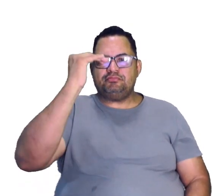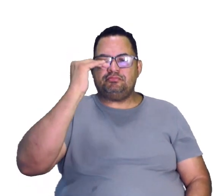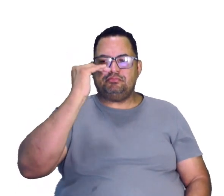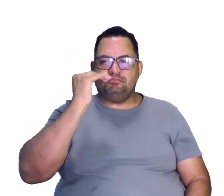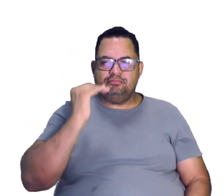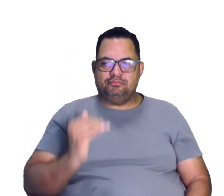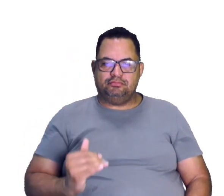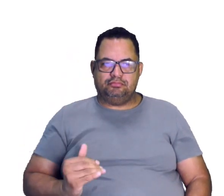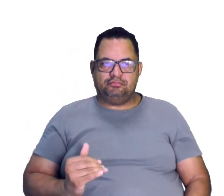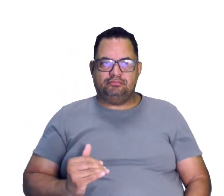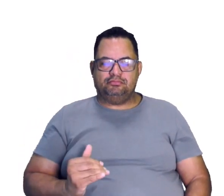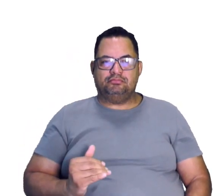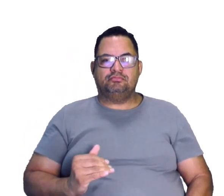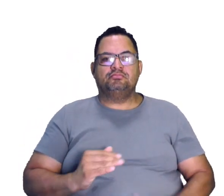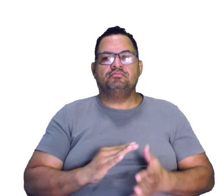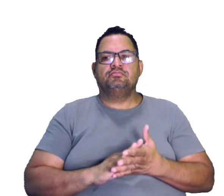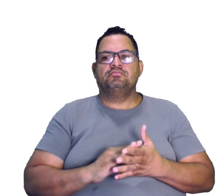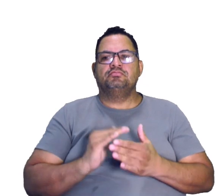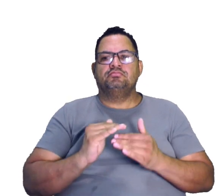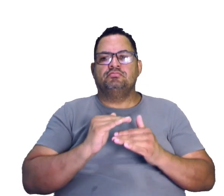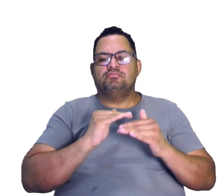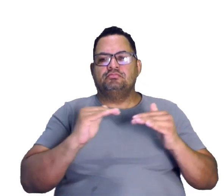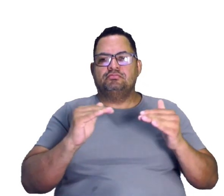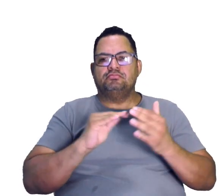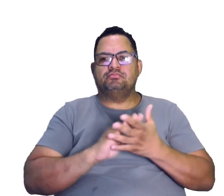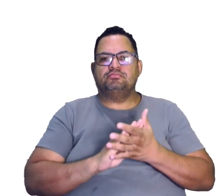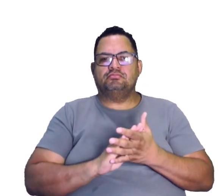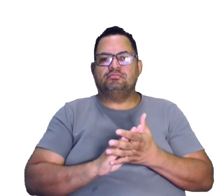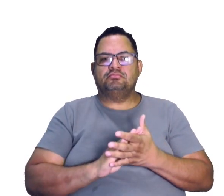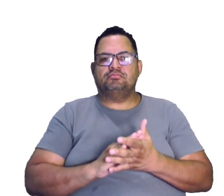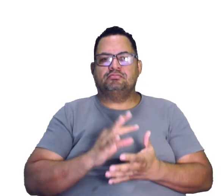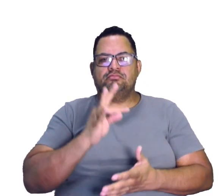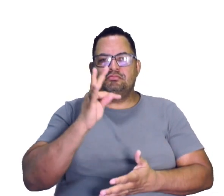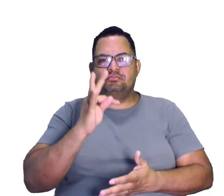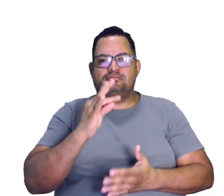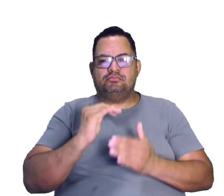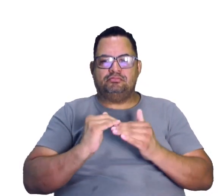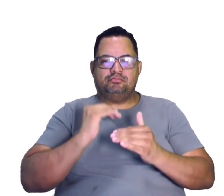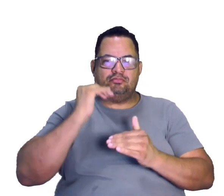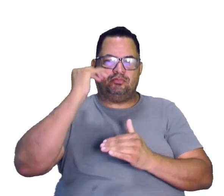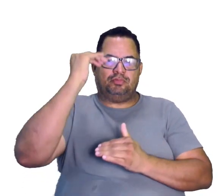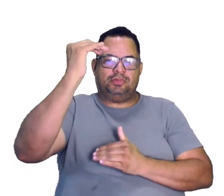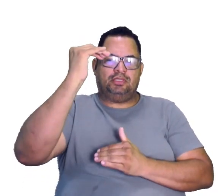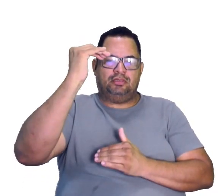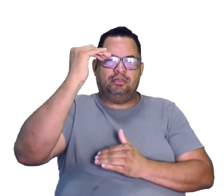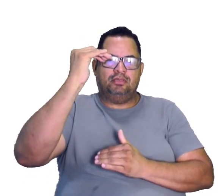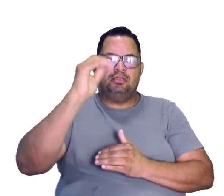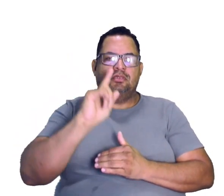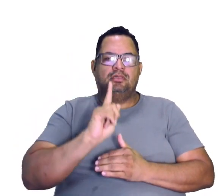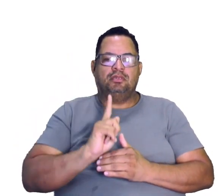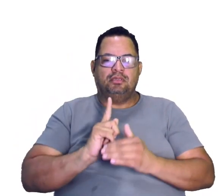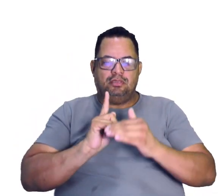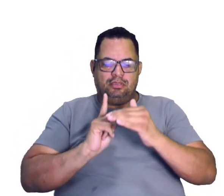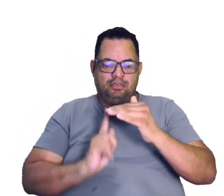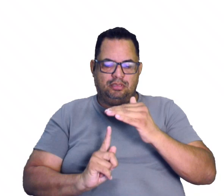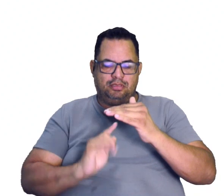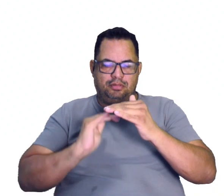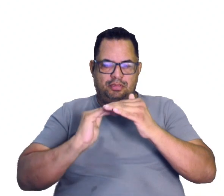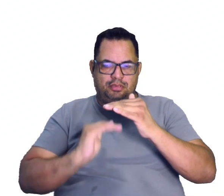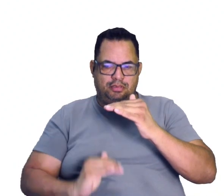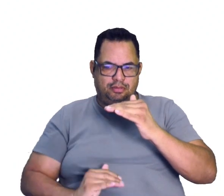submúltiplos. Olha aí, tonelada é maior do que quilograma. Grama, menor do que quilograma. Então,